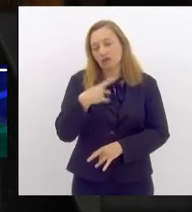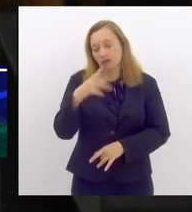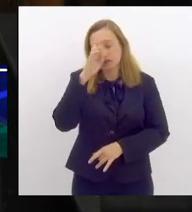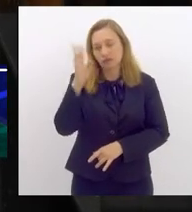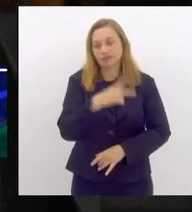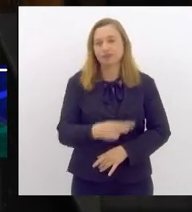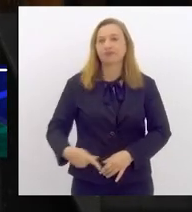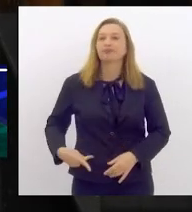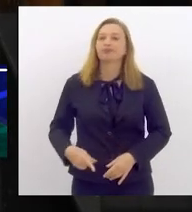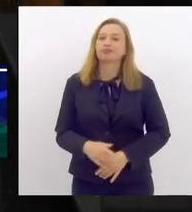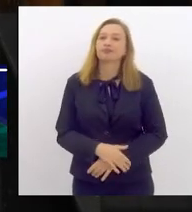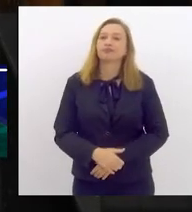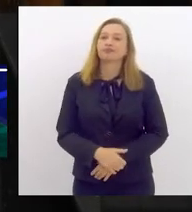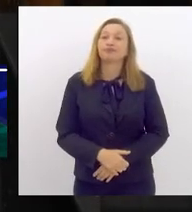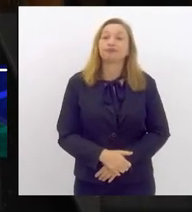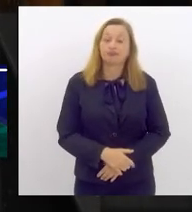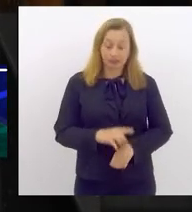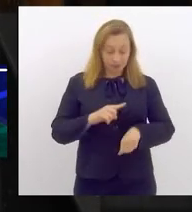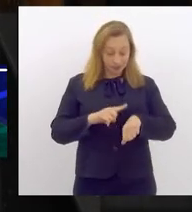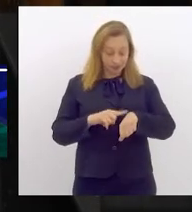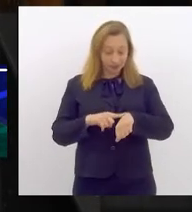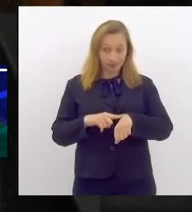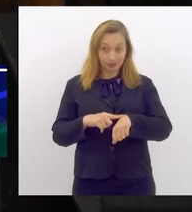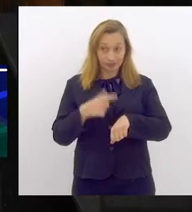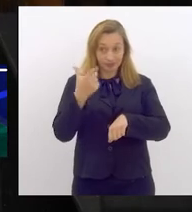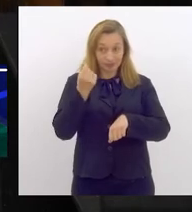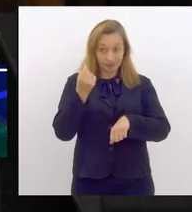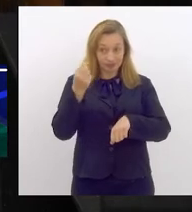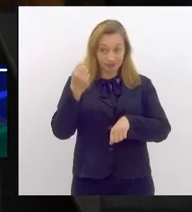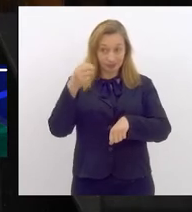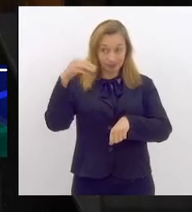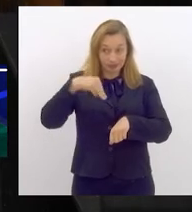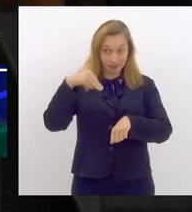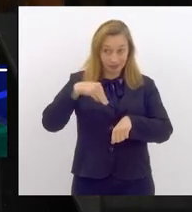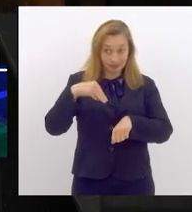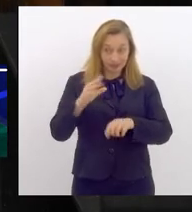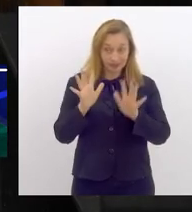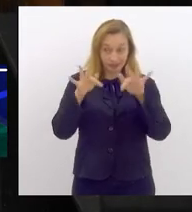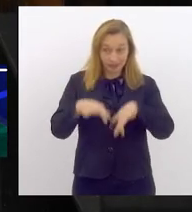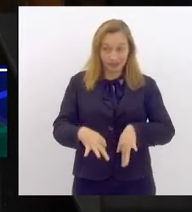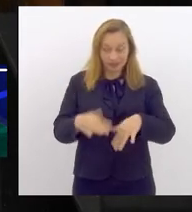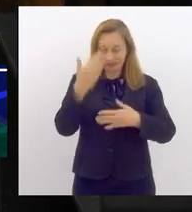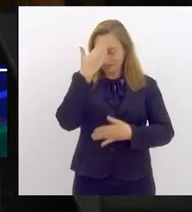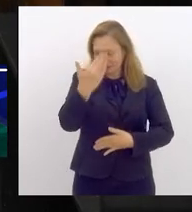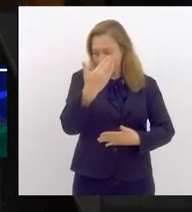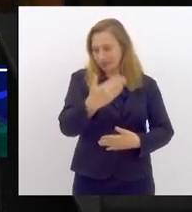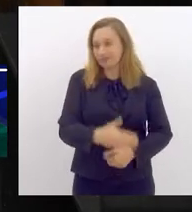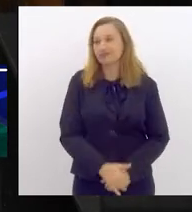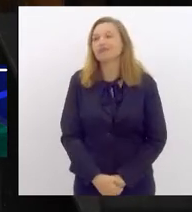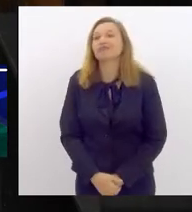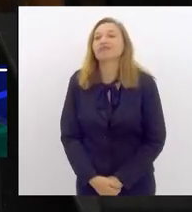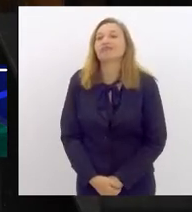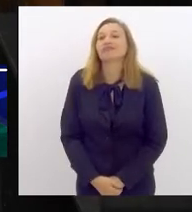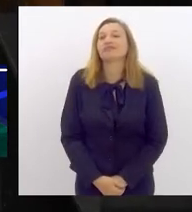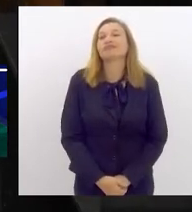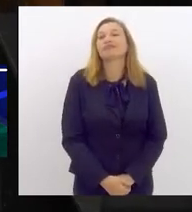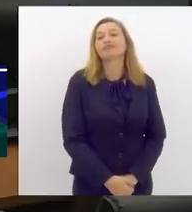senhora Presidente e passado nos 10 minutos eu encerro e agradeço